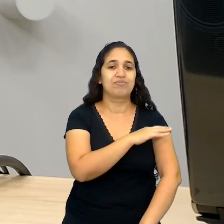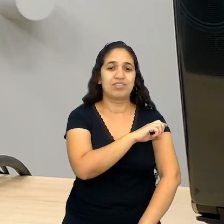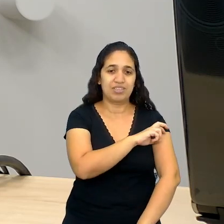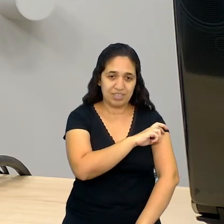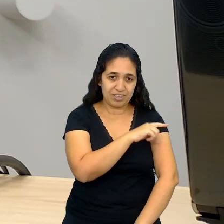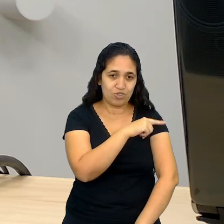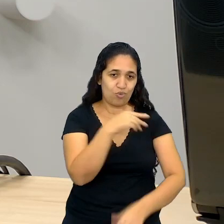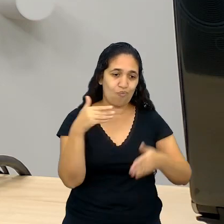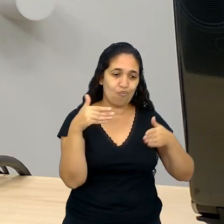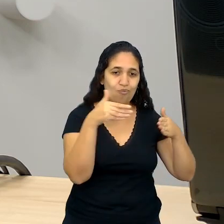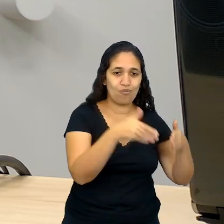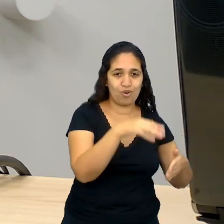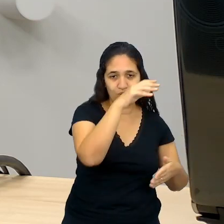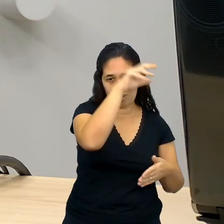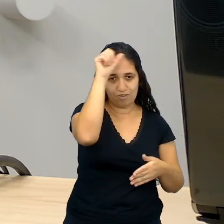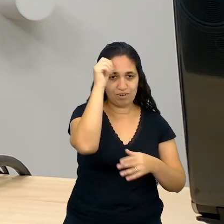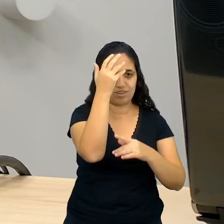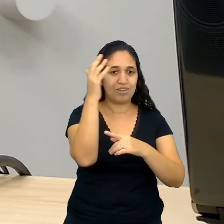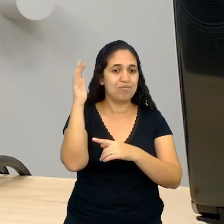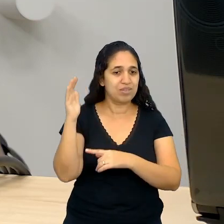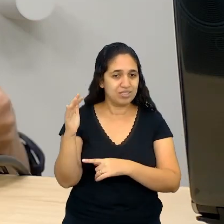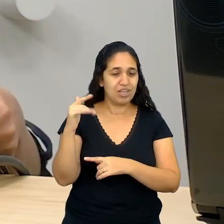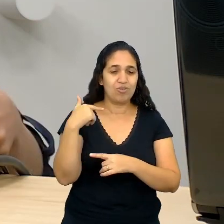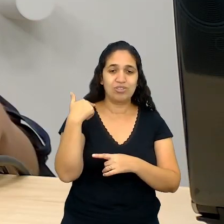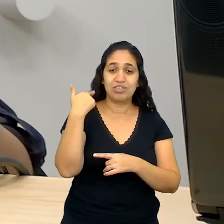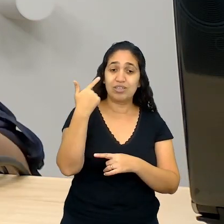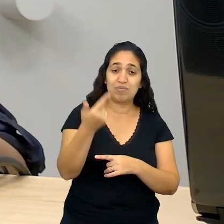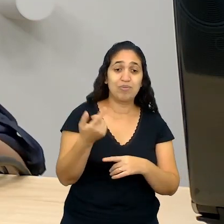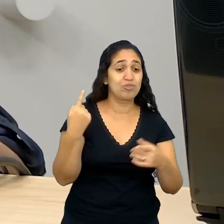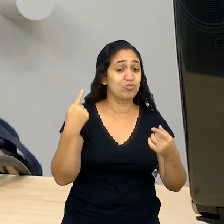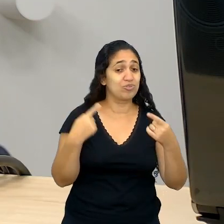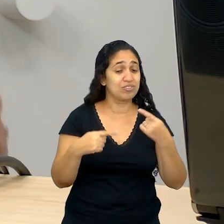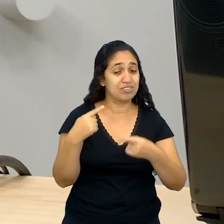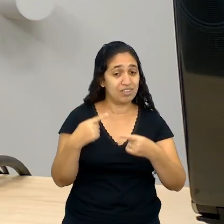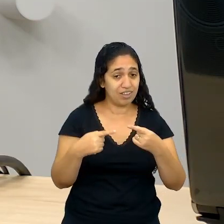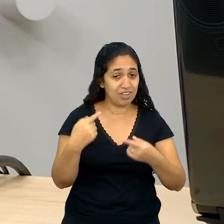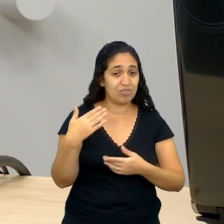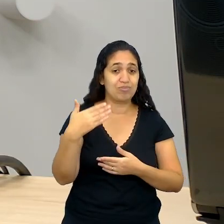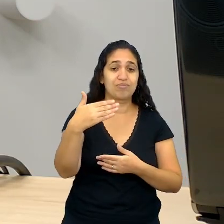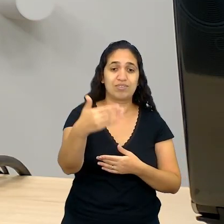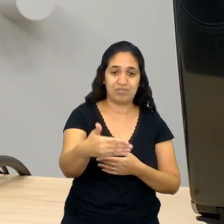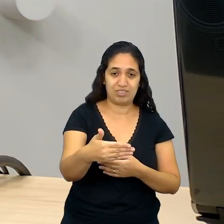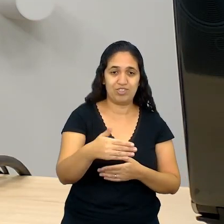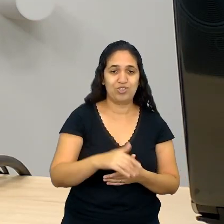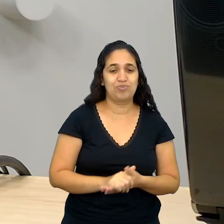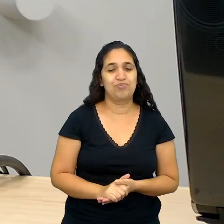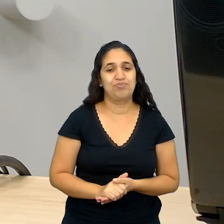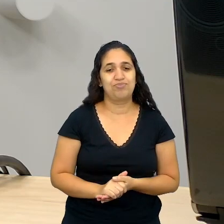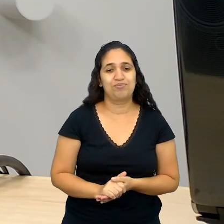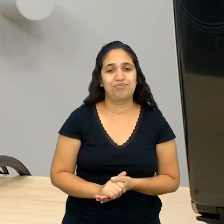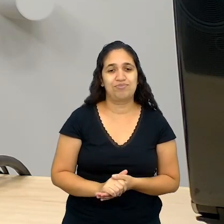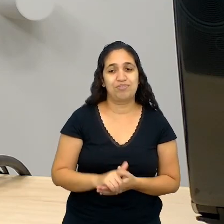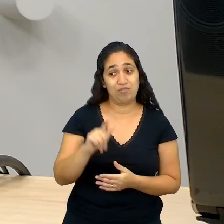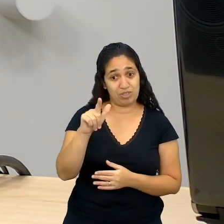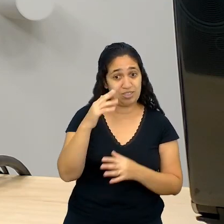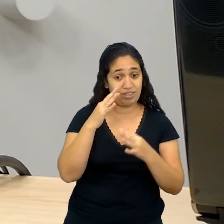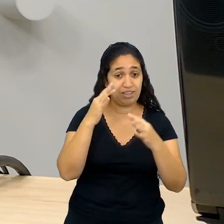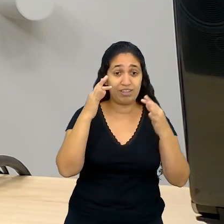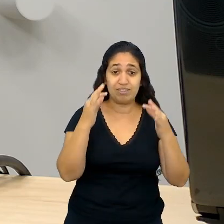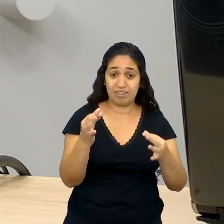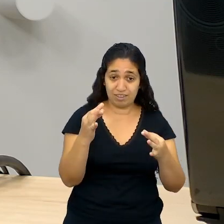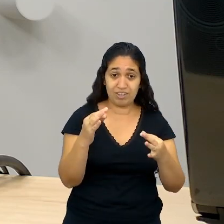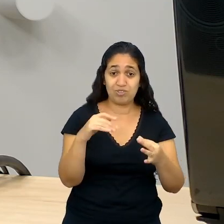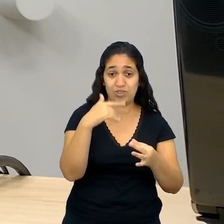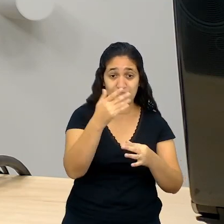aí na alfabetização ambiental. E aí a gente continua com o segundo diálogo mais para frente, tá bom? Aí vocês fiquem atentos aí que a